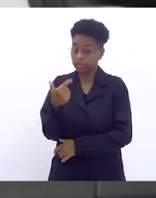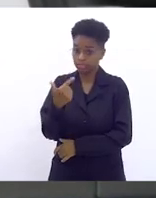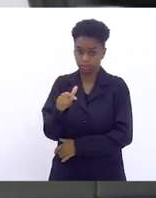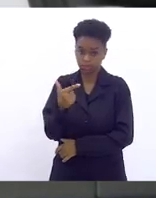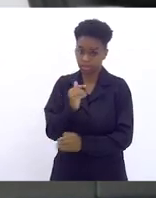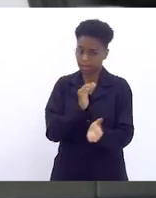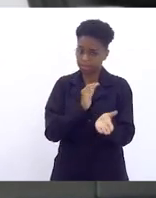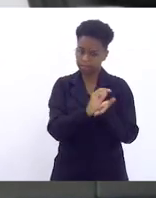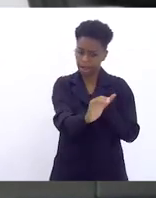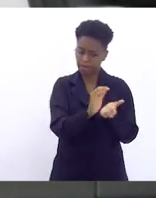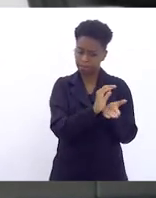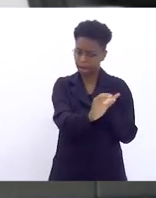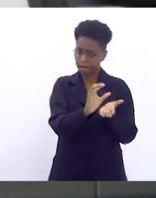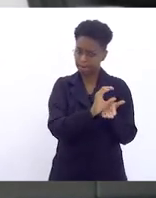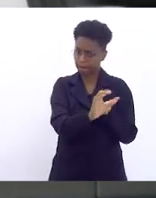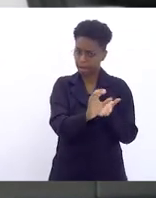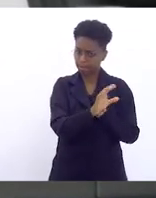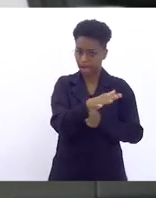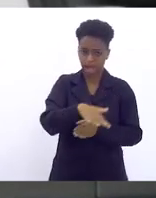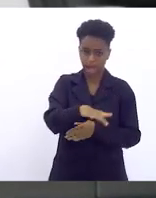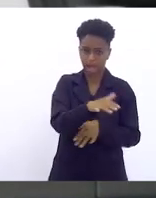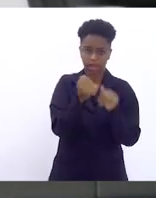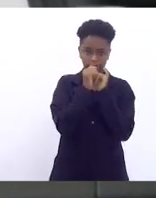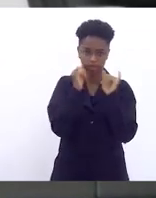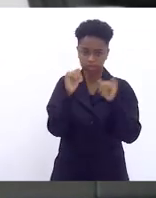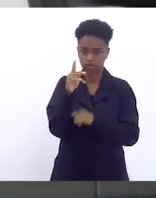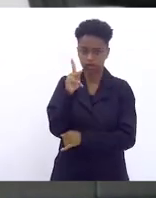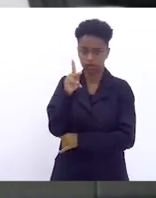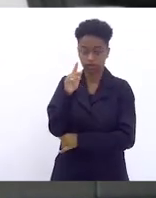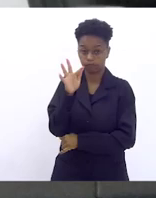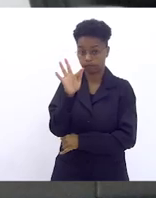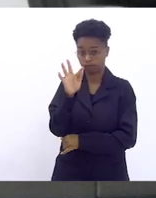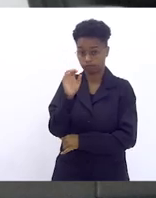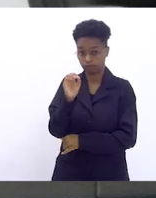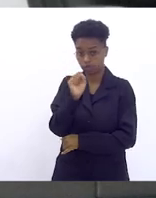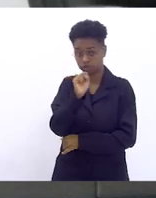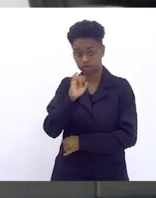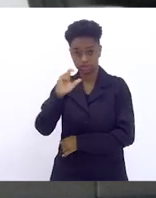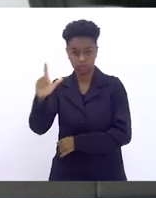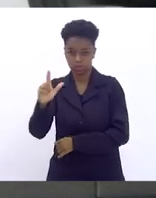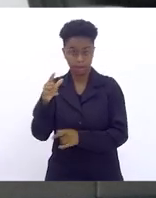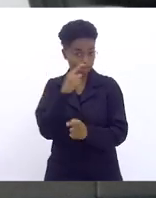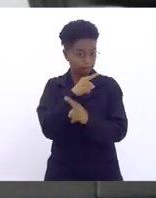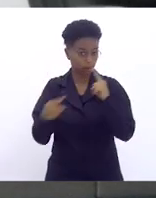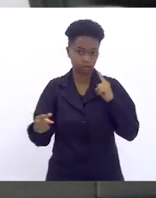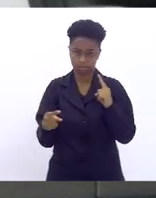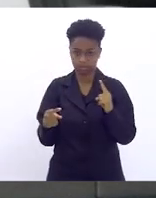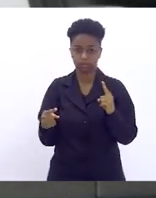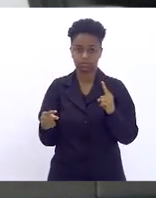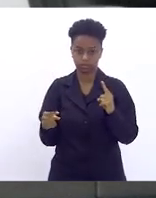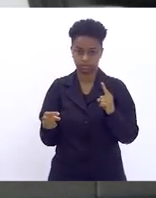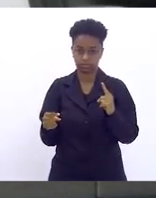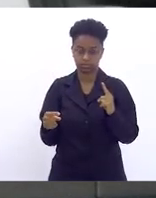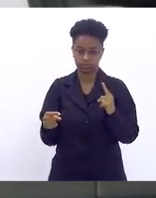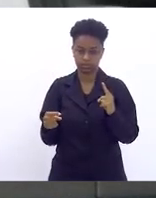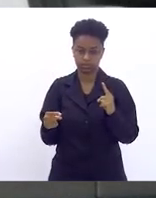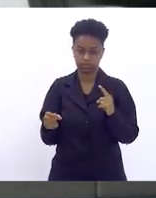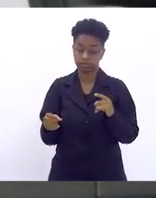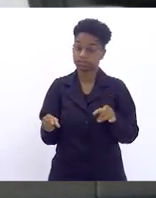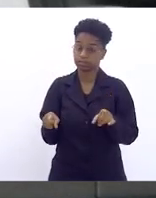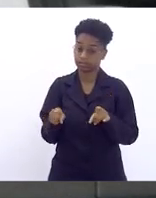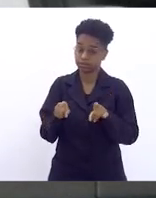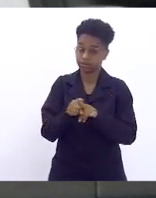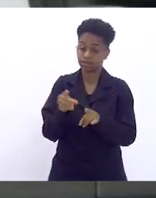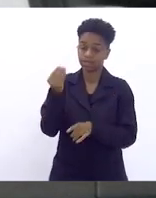organismos para energia fóssil é proibido hoje e tem uma busca